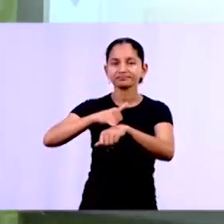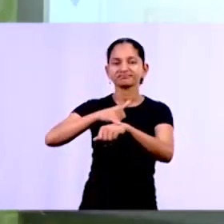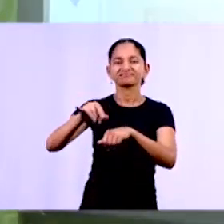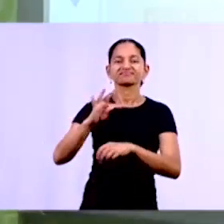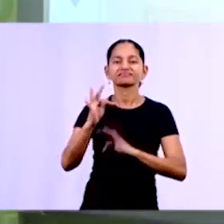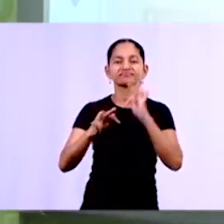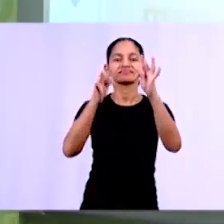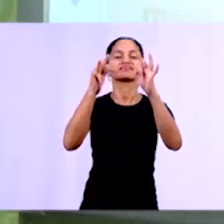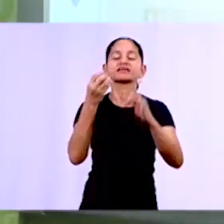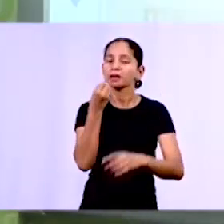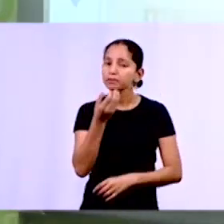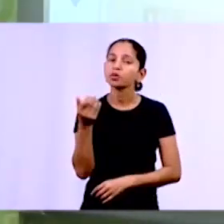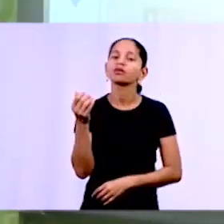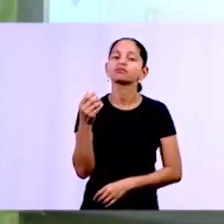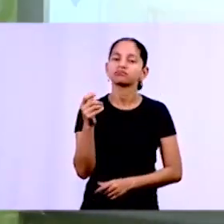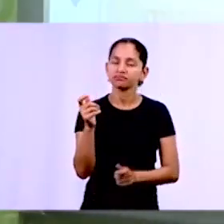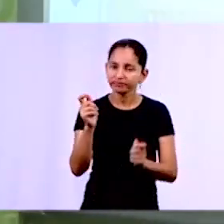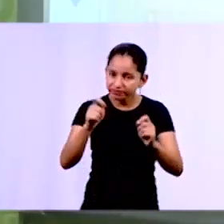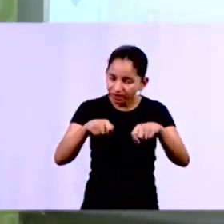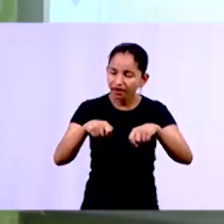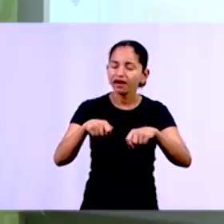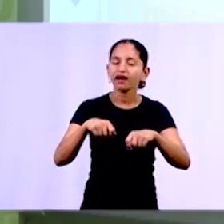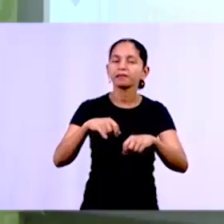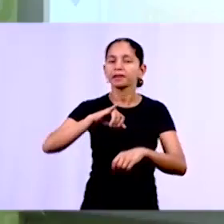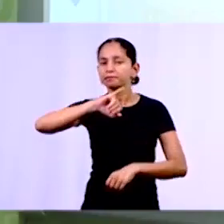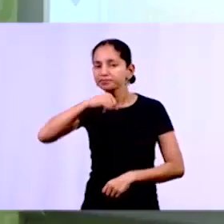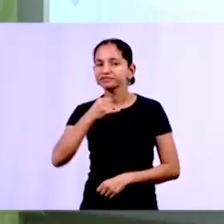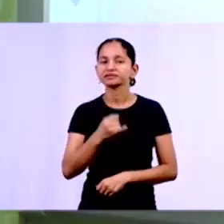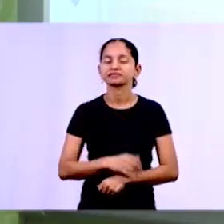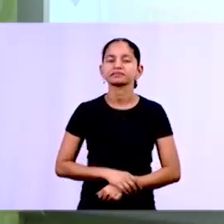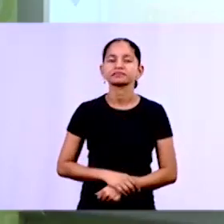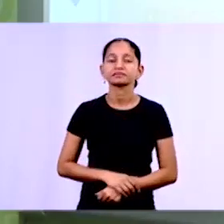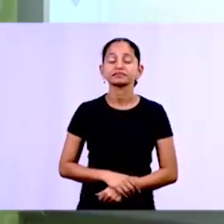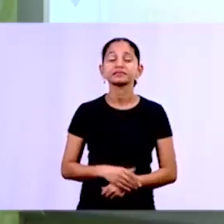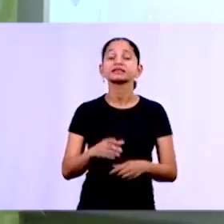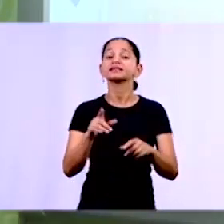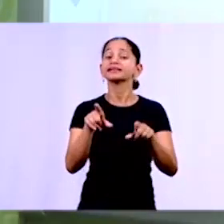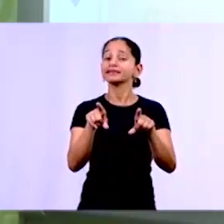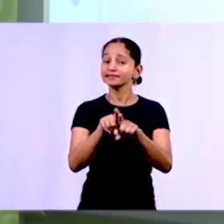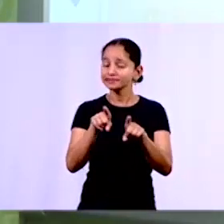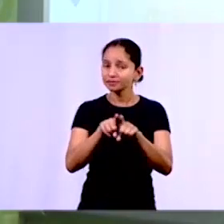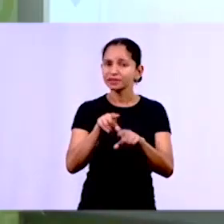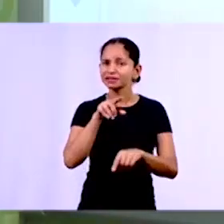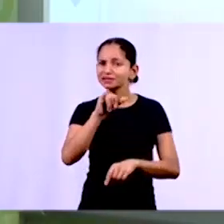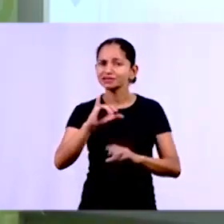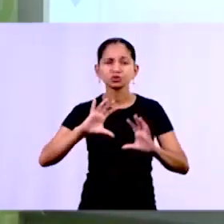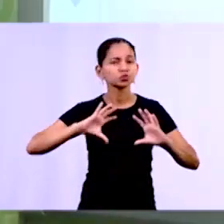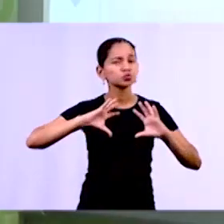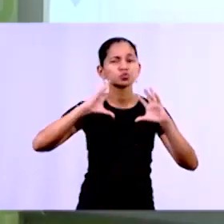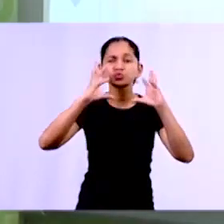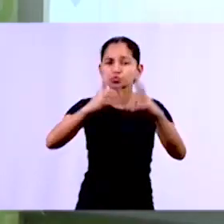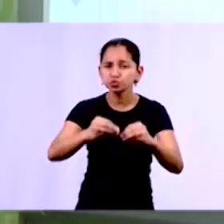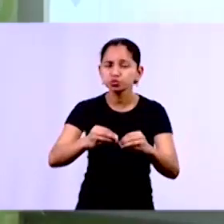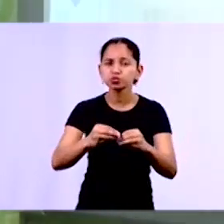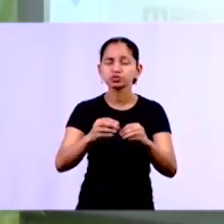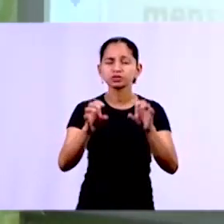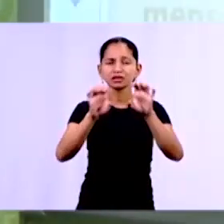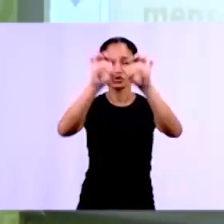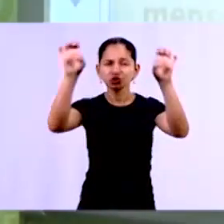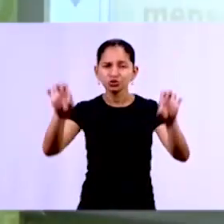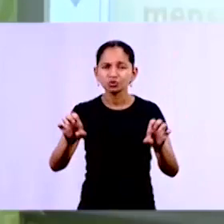que vale a pena, né? E detalhe, a gente pensa, nossa, imagina eu ter toda a minha infraestrutura de